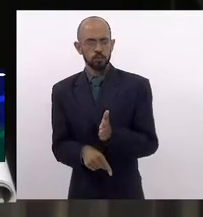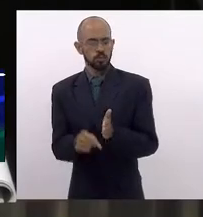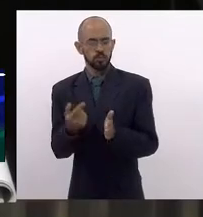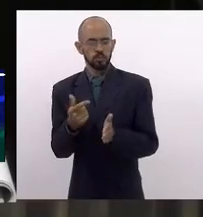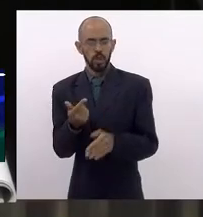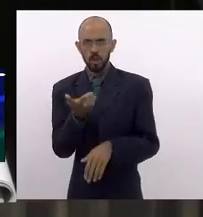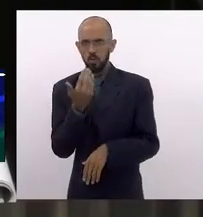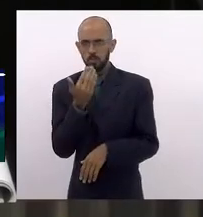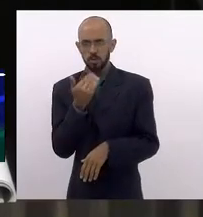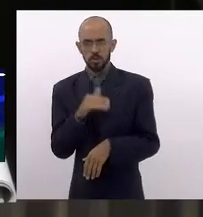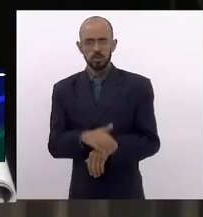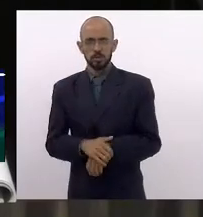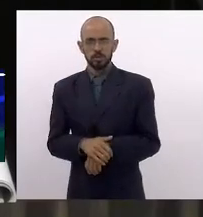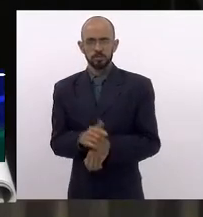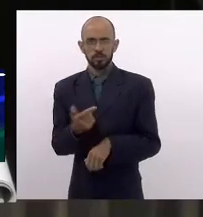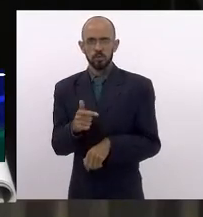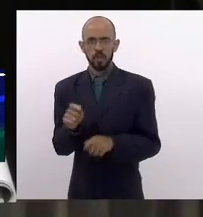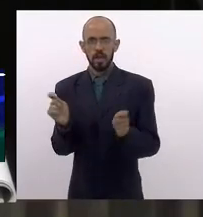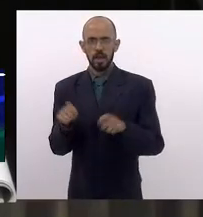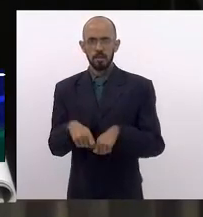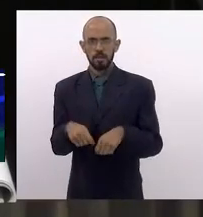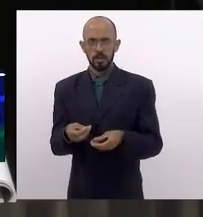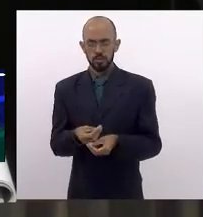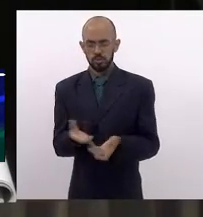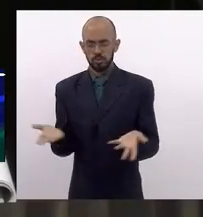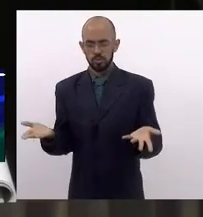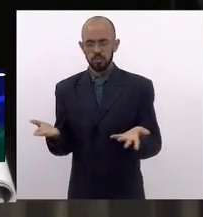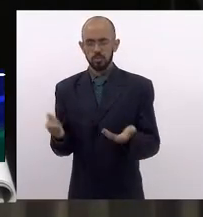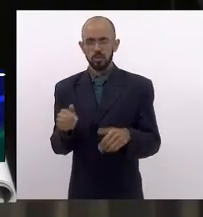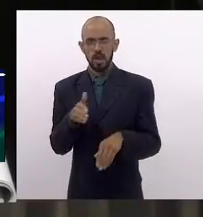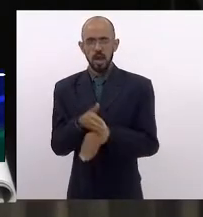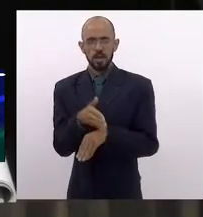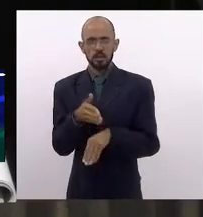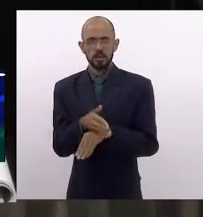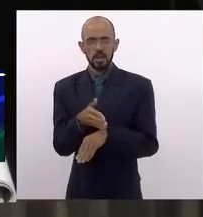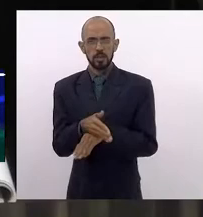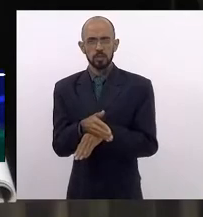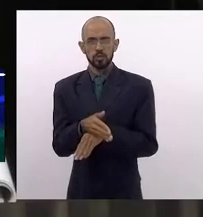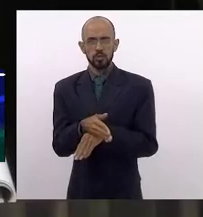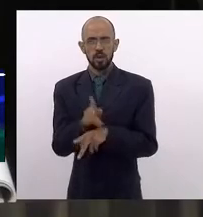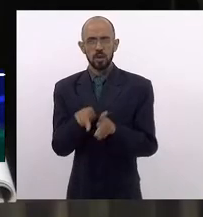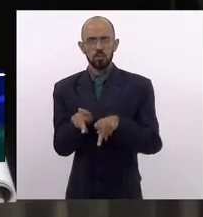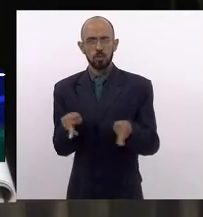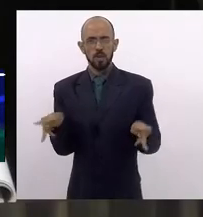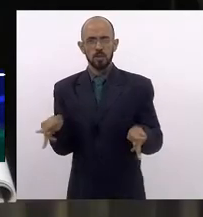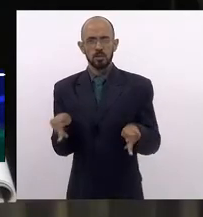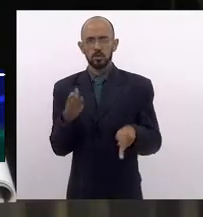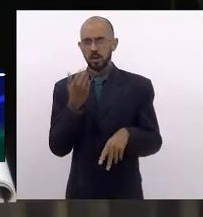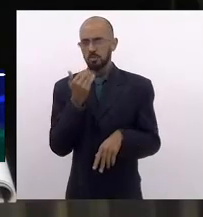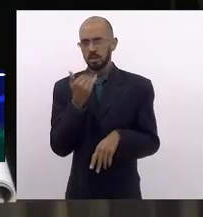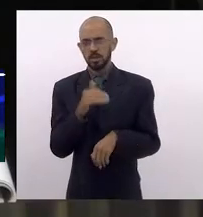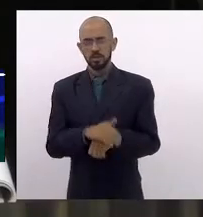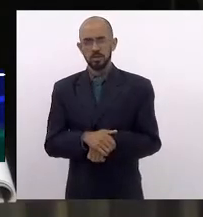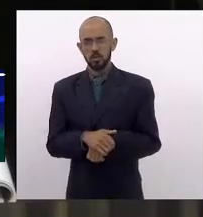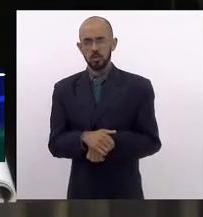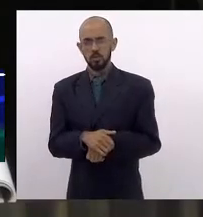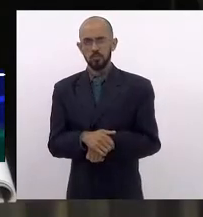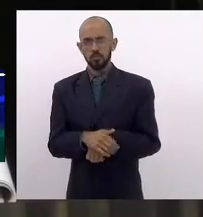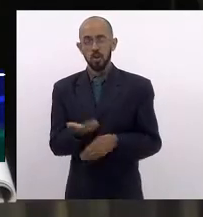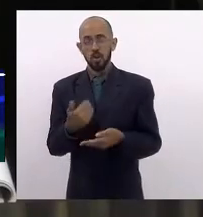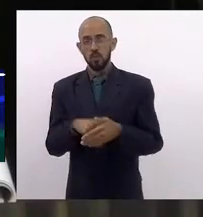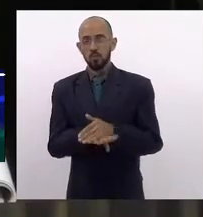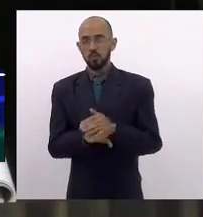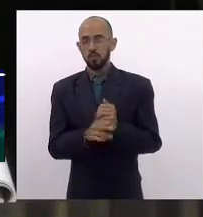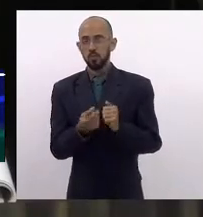nós não temos recursos para dar acesso as pessoas pelo menos a questão da alimentação o fundo de combate à pobreza